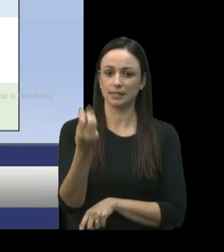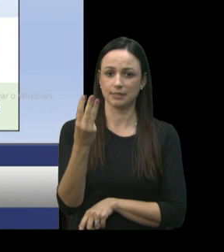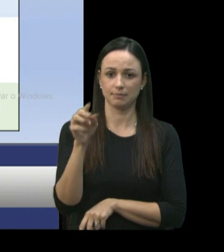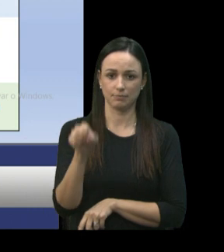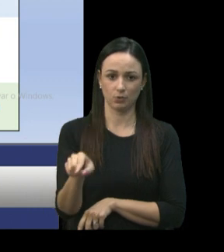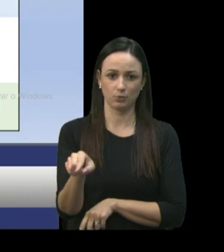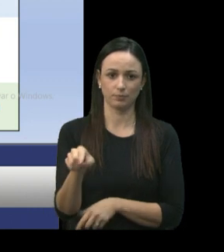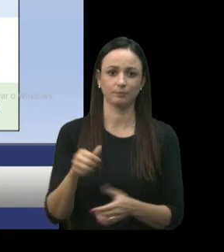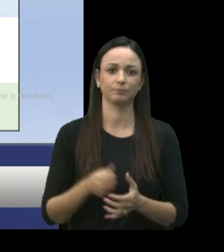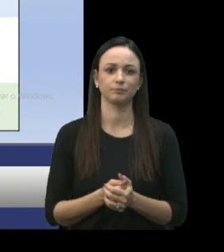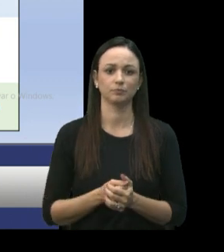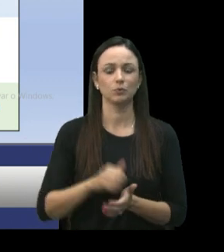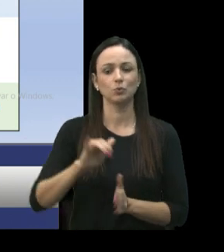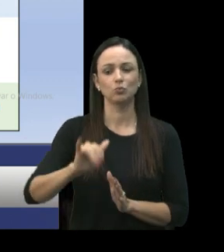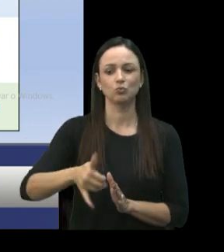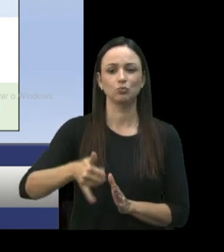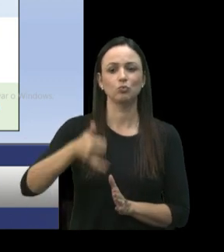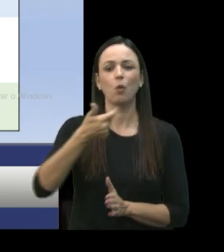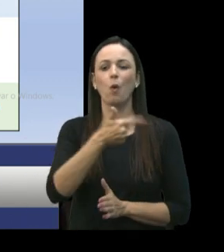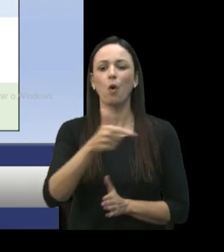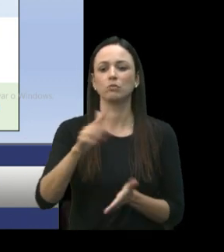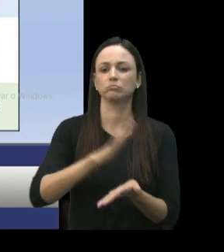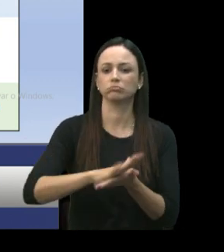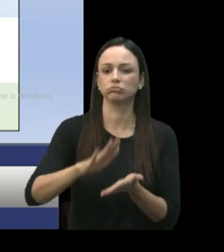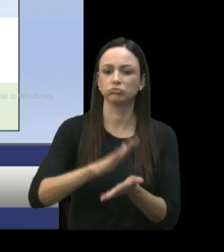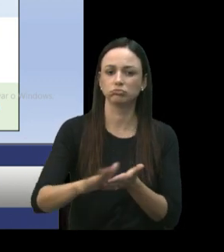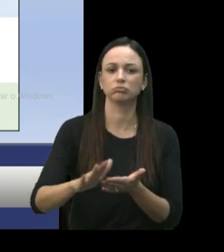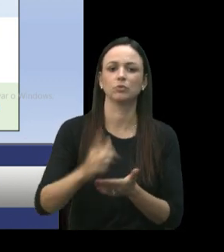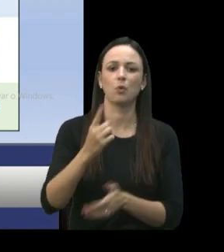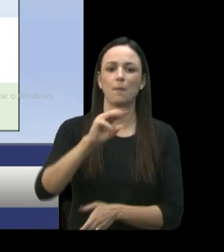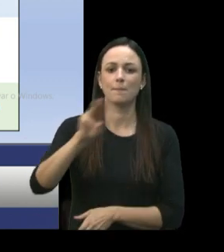6.063.000. Outras despesas correntes,